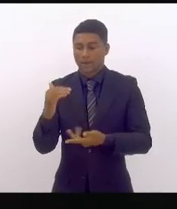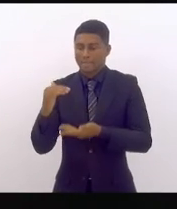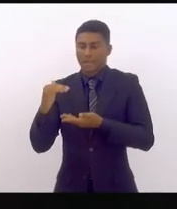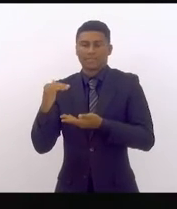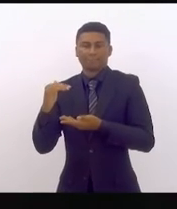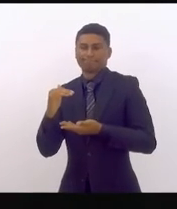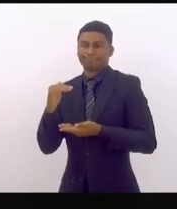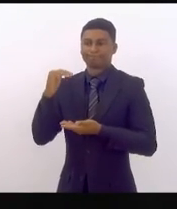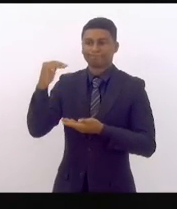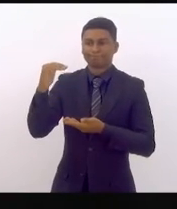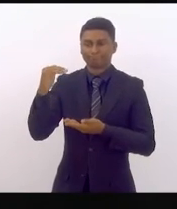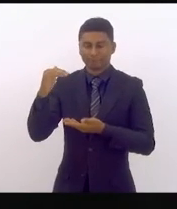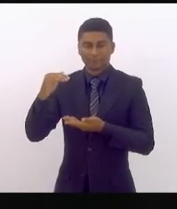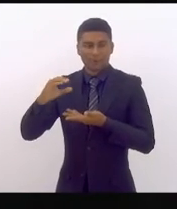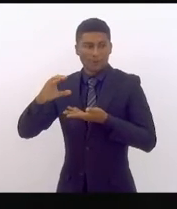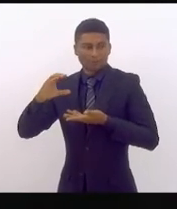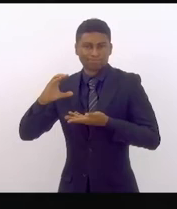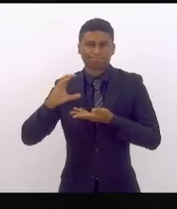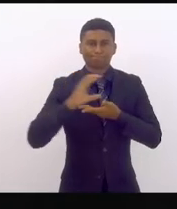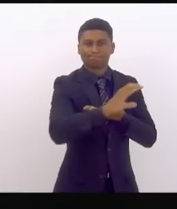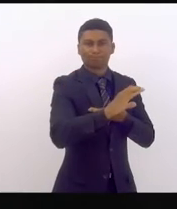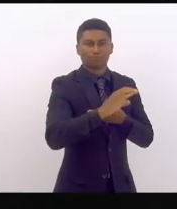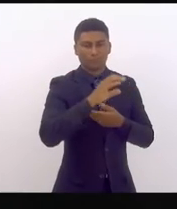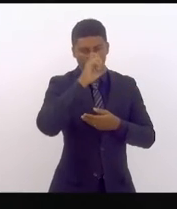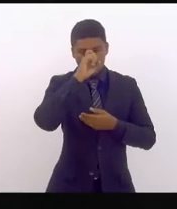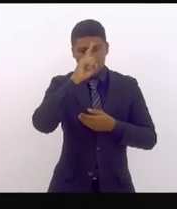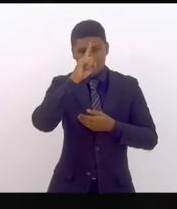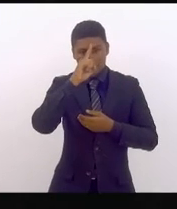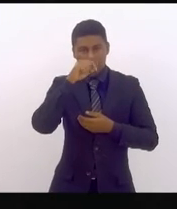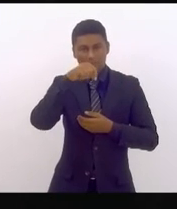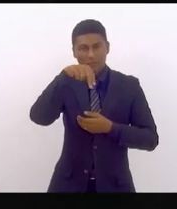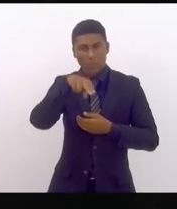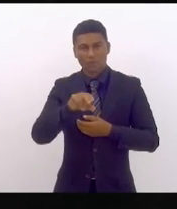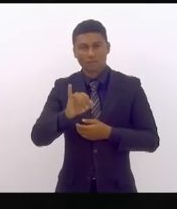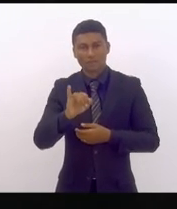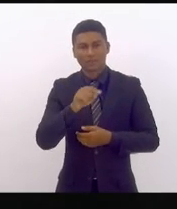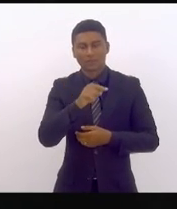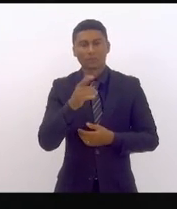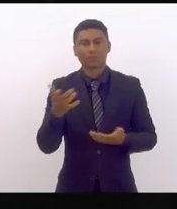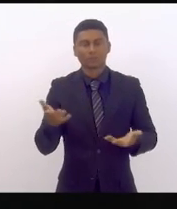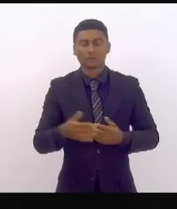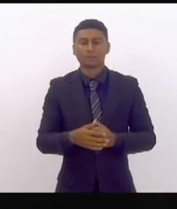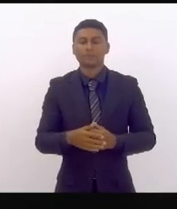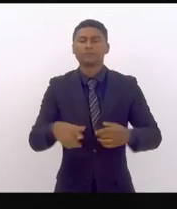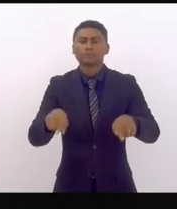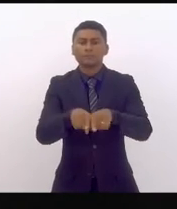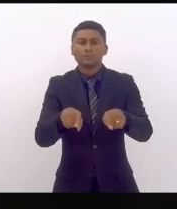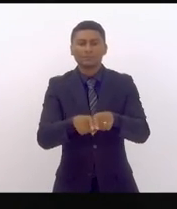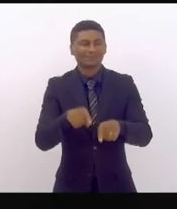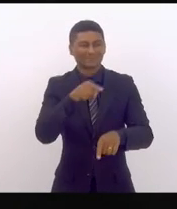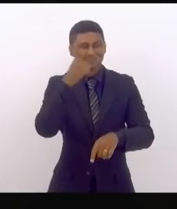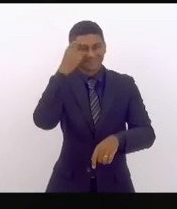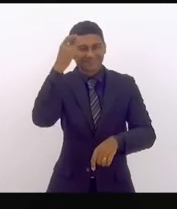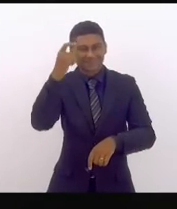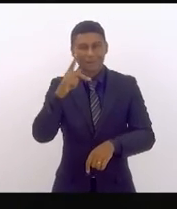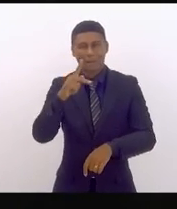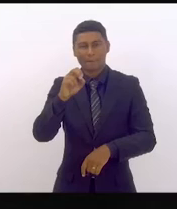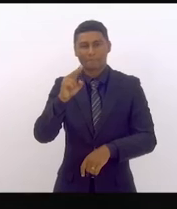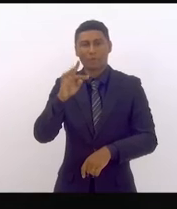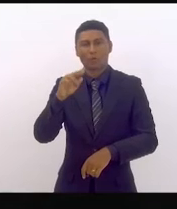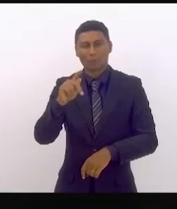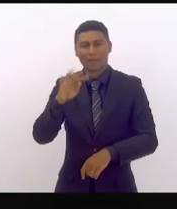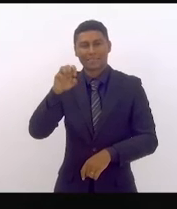do hospital de Nova Iguaçu reabrimos o Poupatempo de São João de